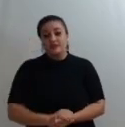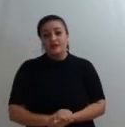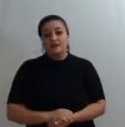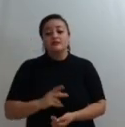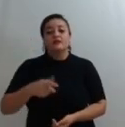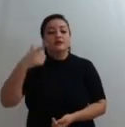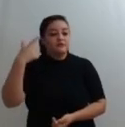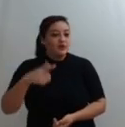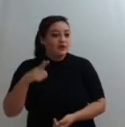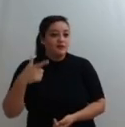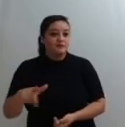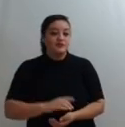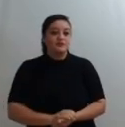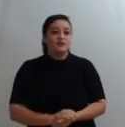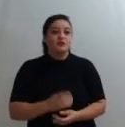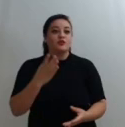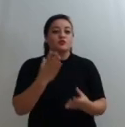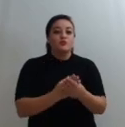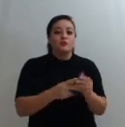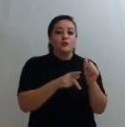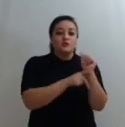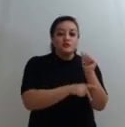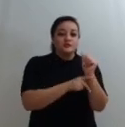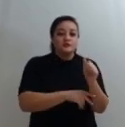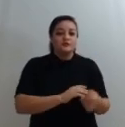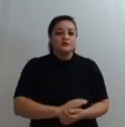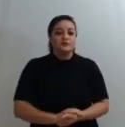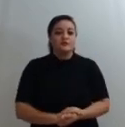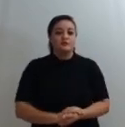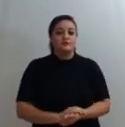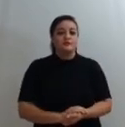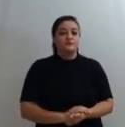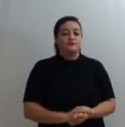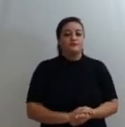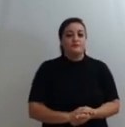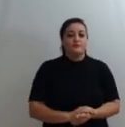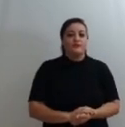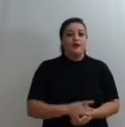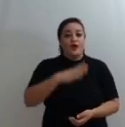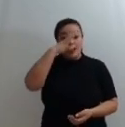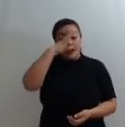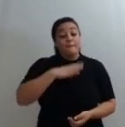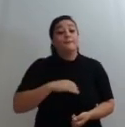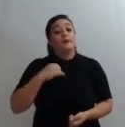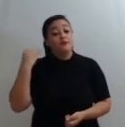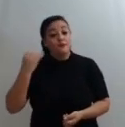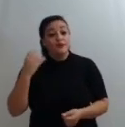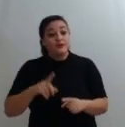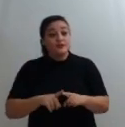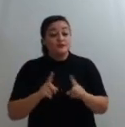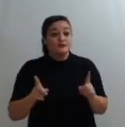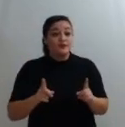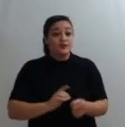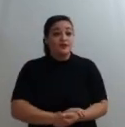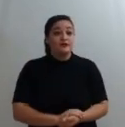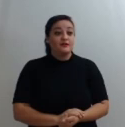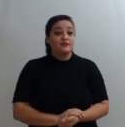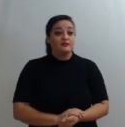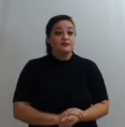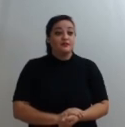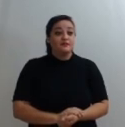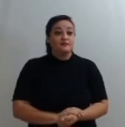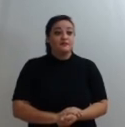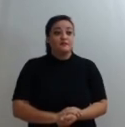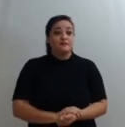que no processo penal o ônus de provar o fato delituoso é sempre do Estado. Afinal de contas, de quem se presume inocência, nada se